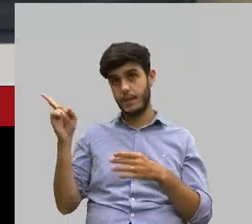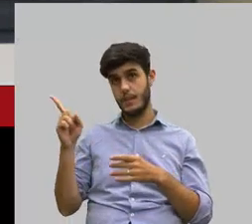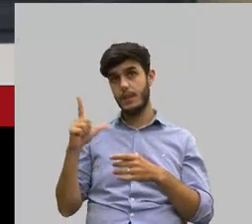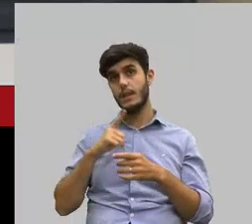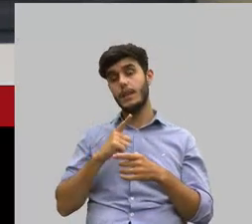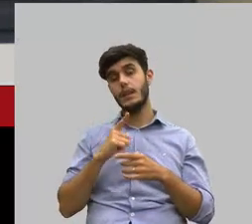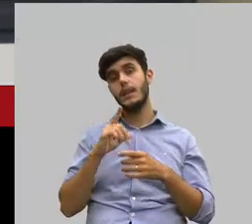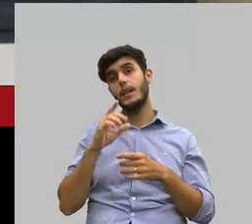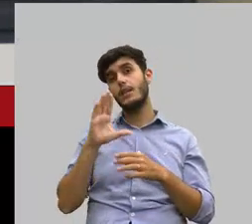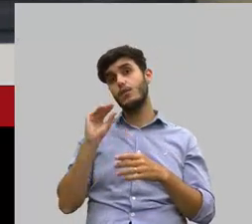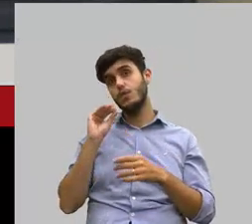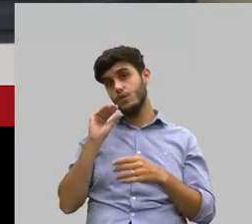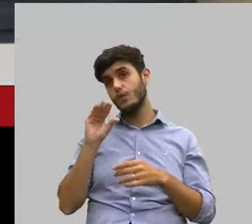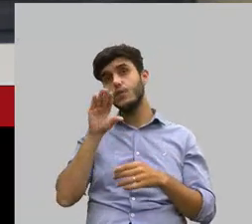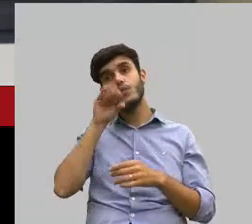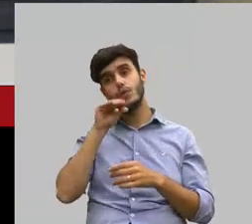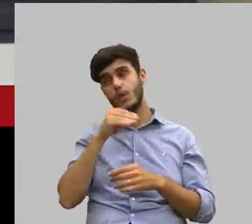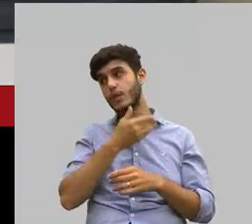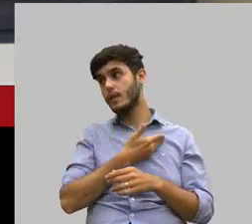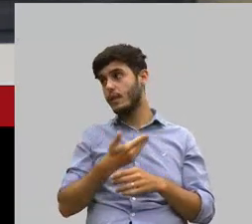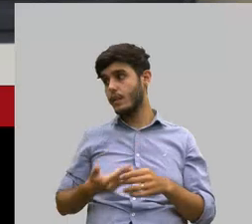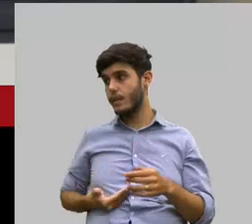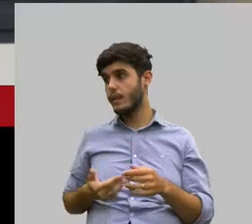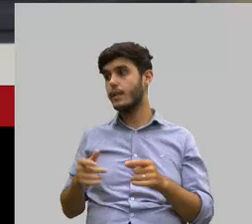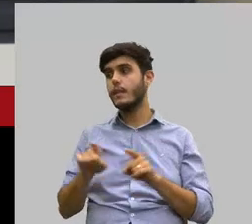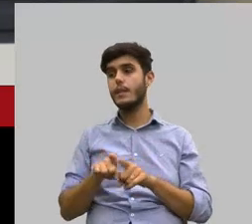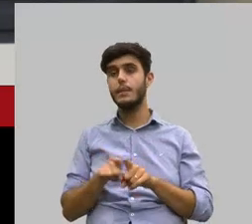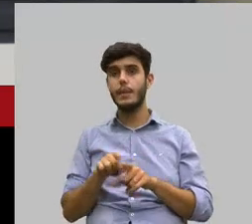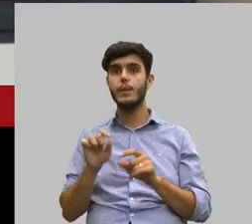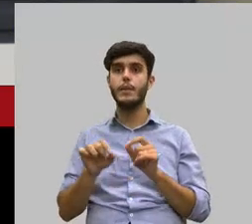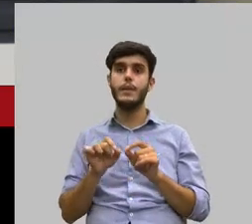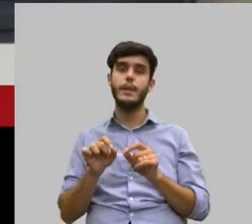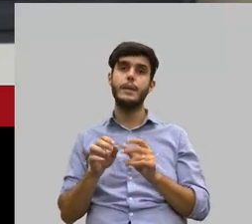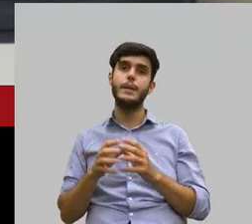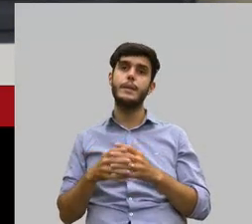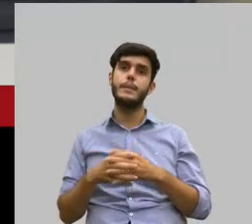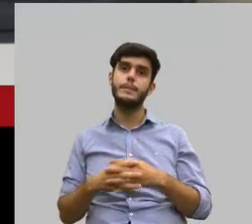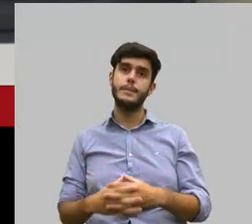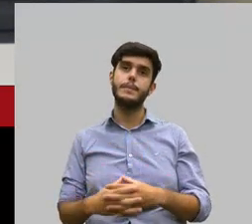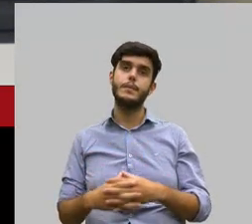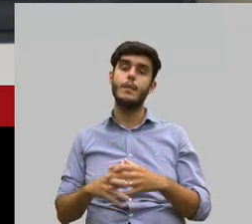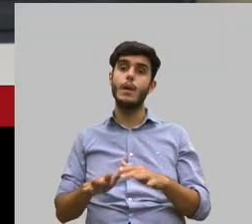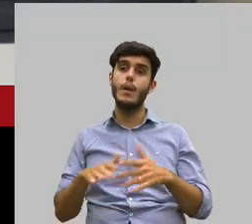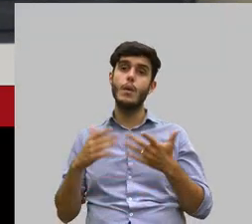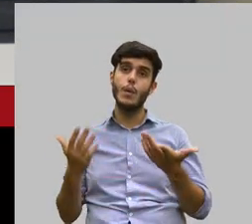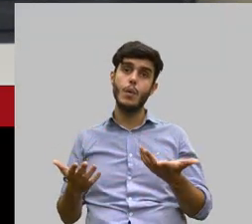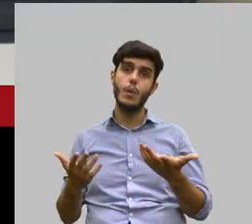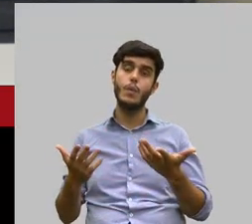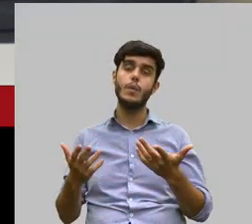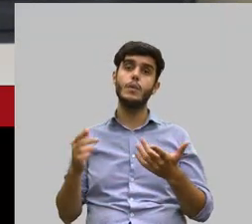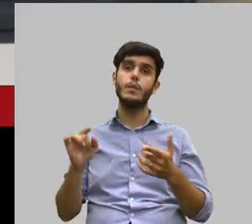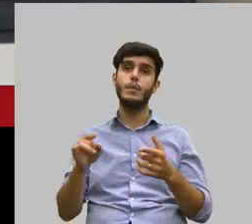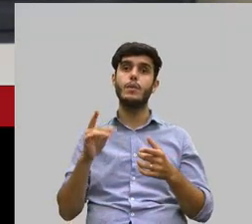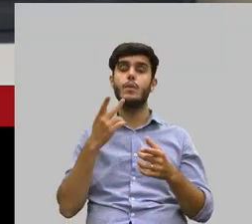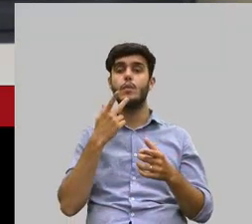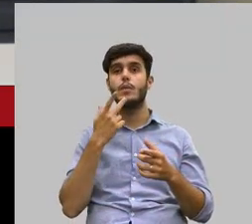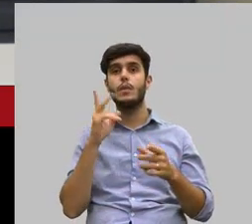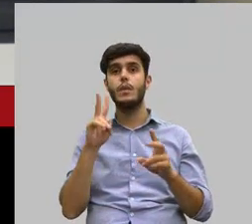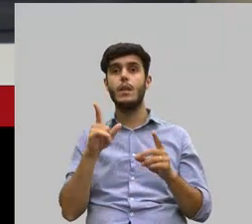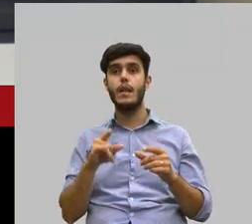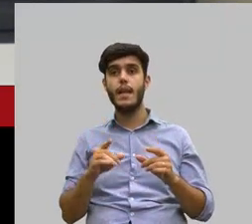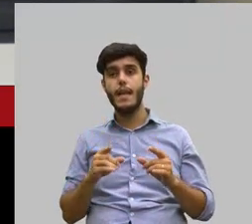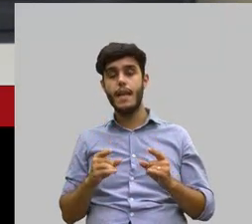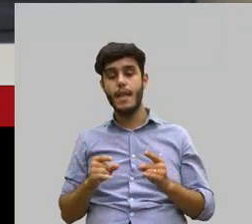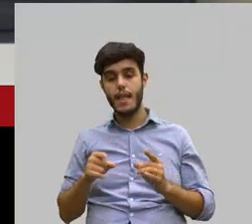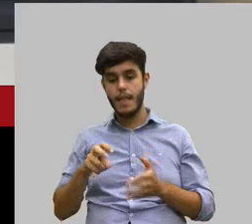né Eh que eh quando né da interdição dos Elevadores